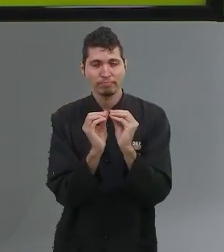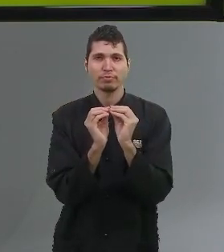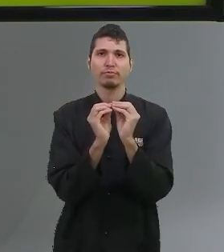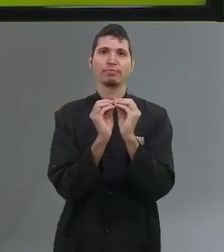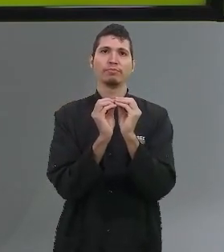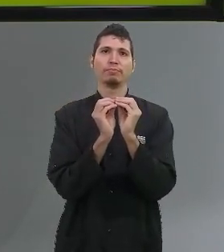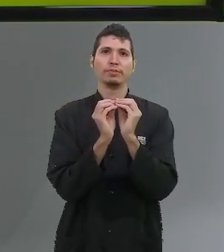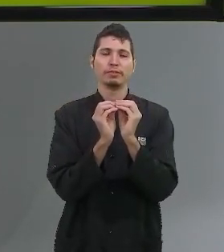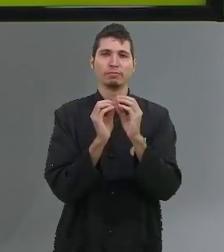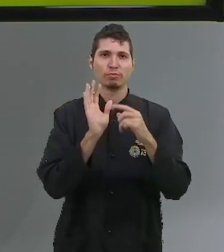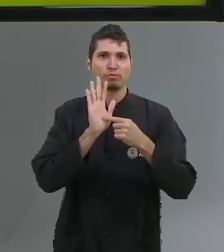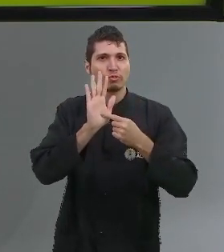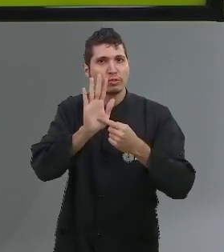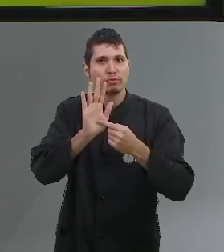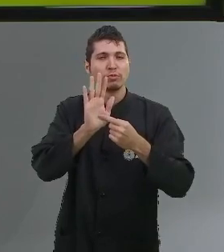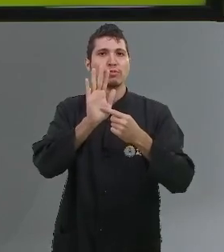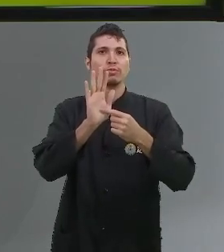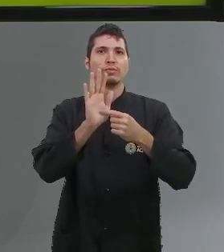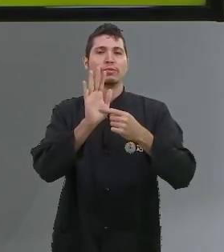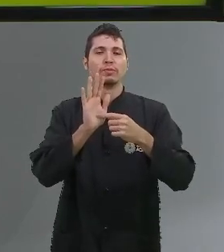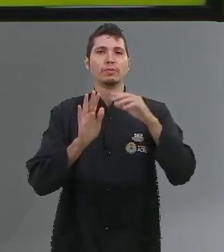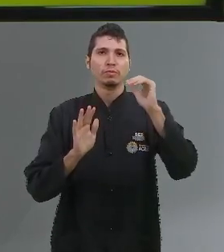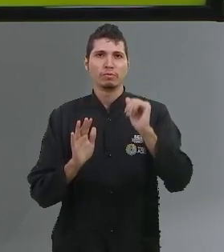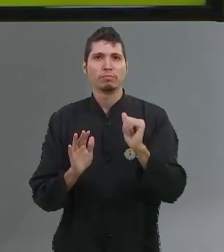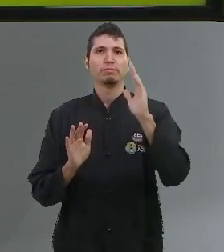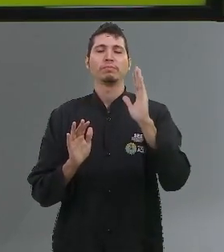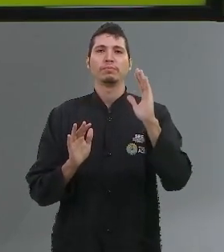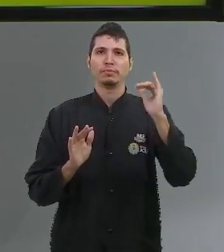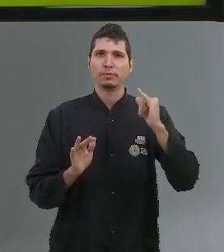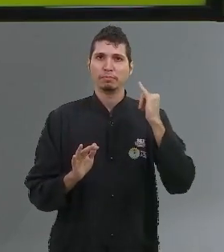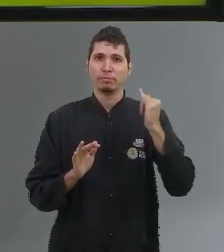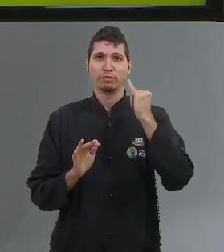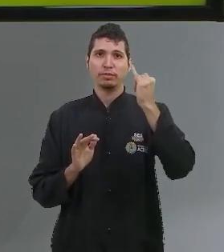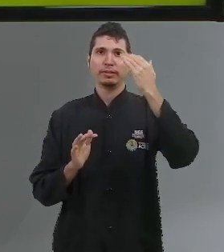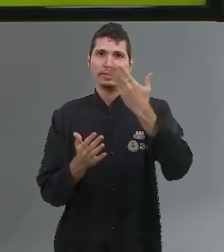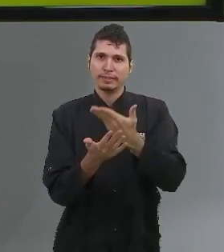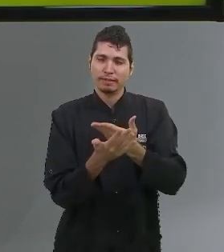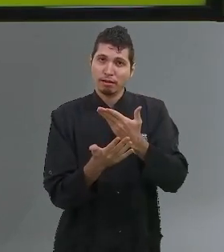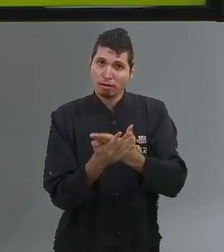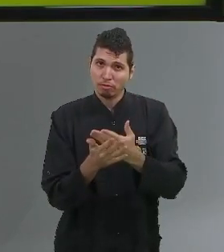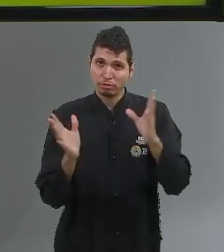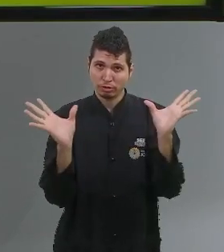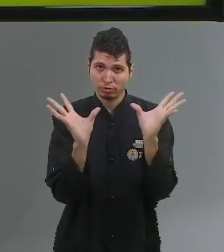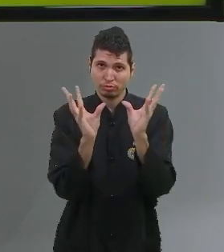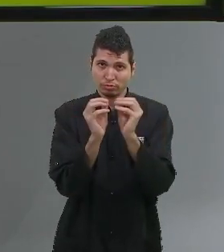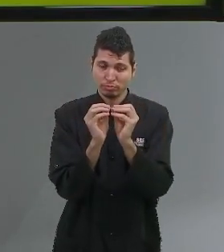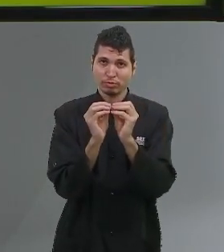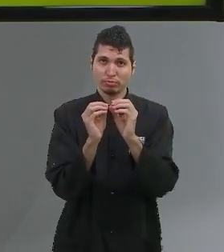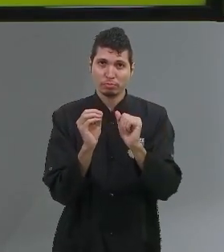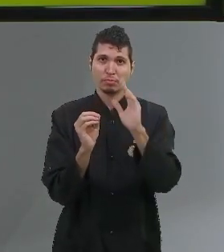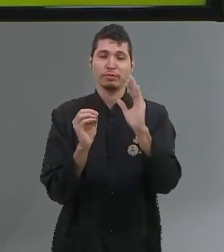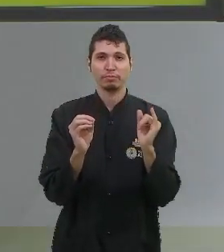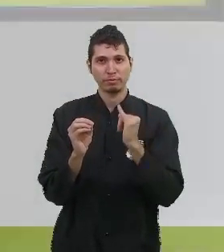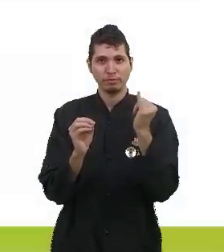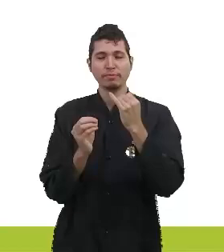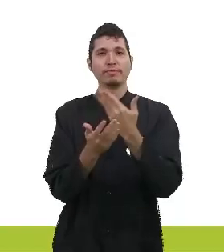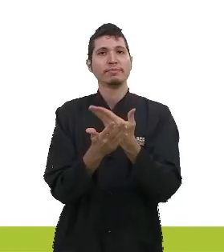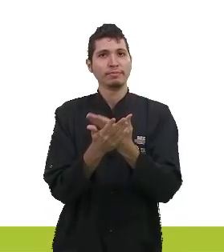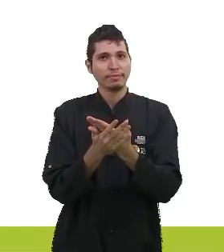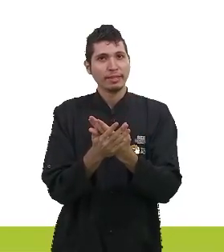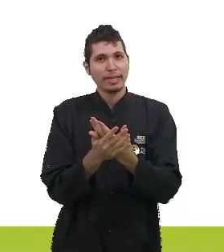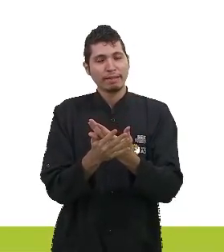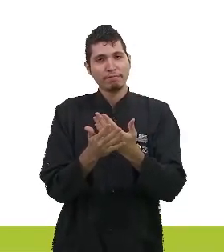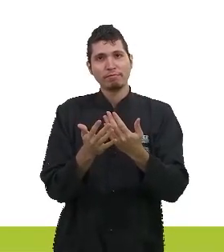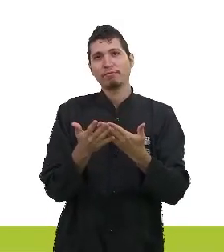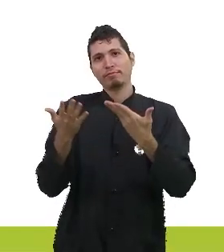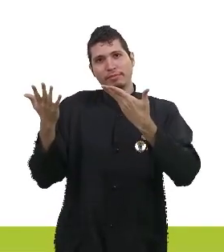fundamental, e a gente consegue desenvolver e você consegue compreender exatamente o funcionamento da matriz Eisenhower, beleza? Ó, a tomada